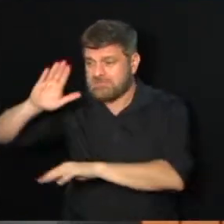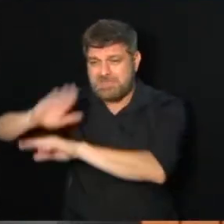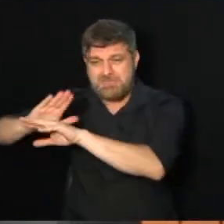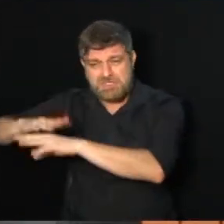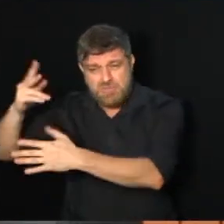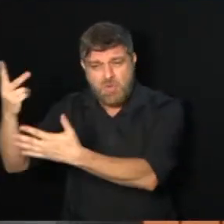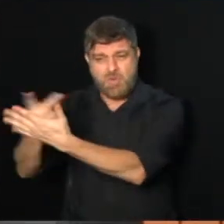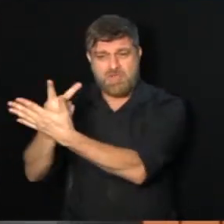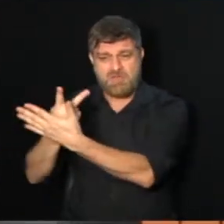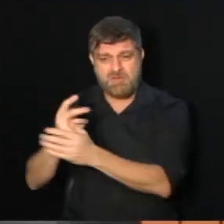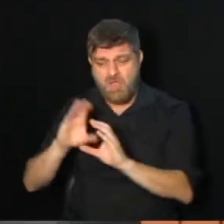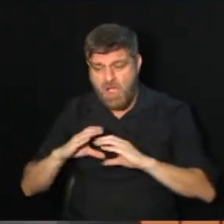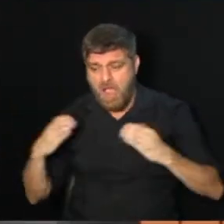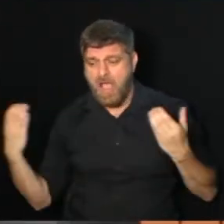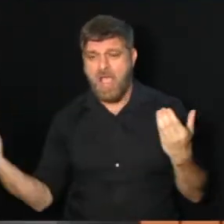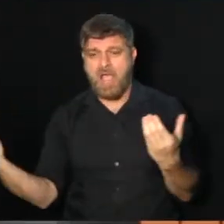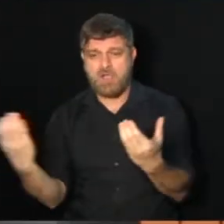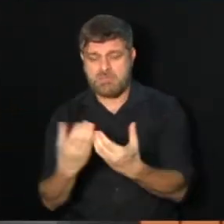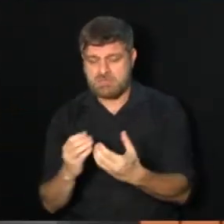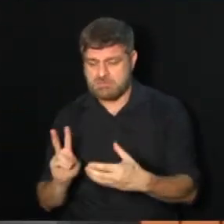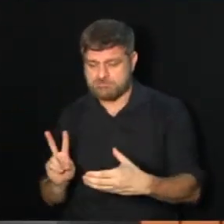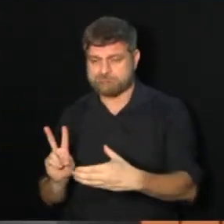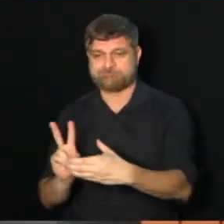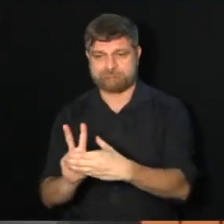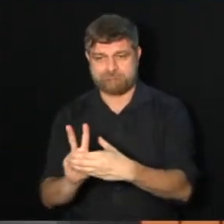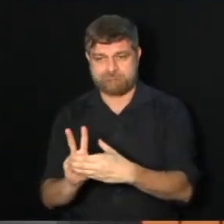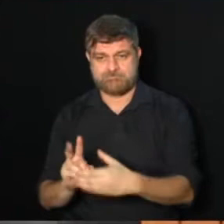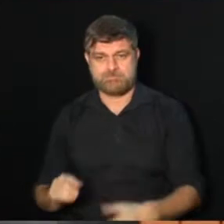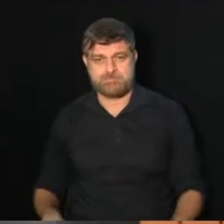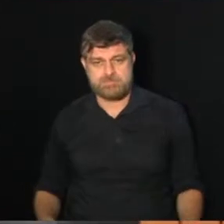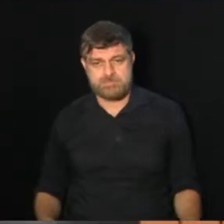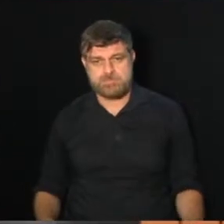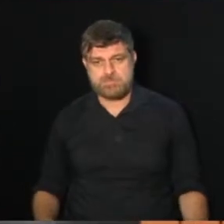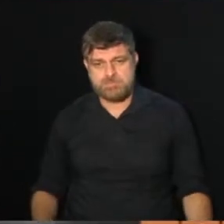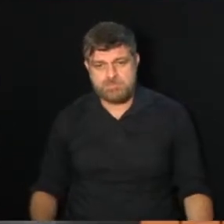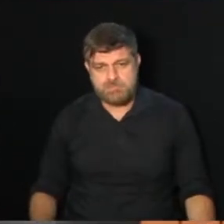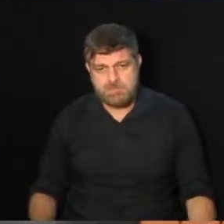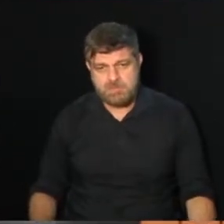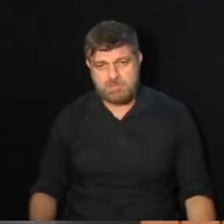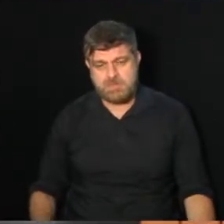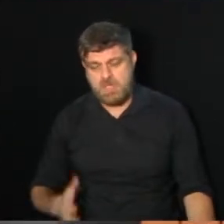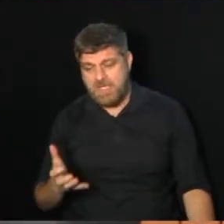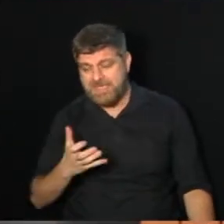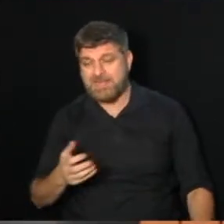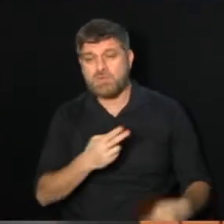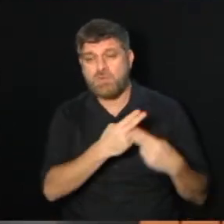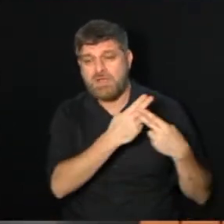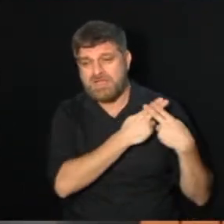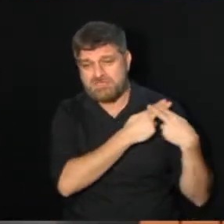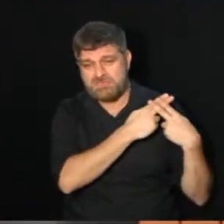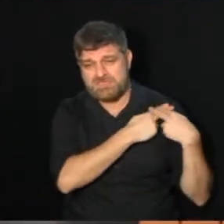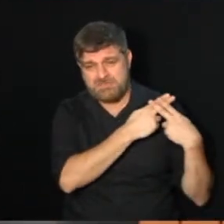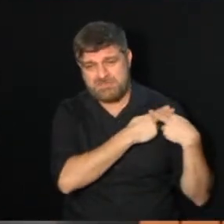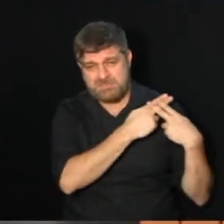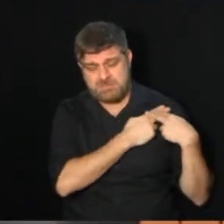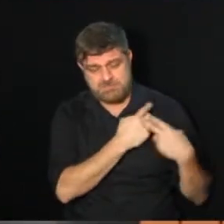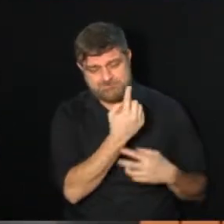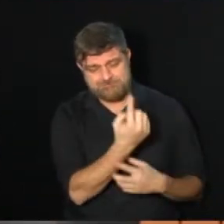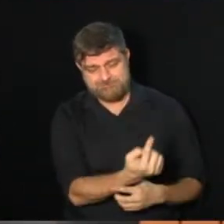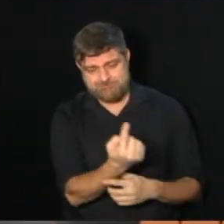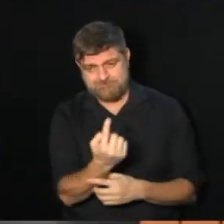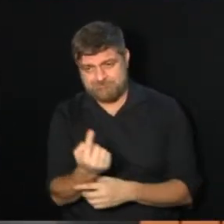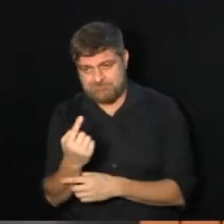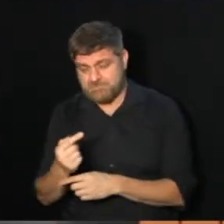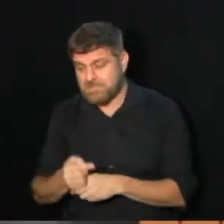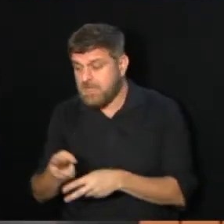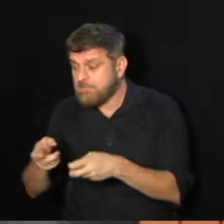da comunidade envolvida e da sociedade. Buscando aí a responsabilização e o suprimento